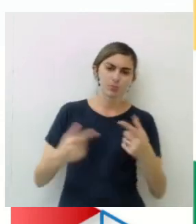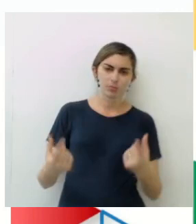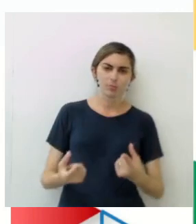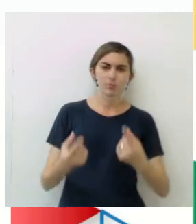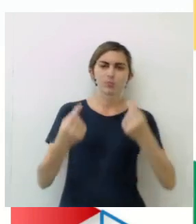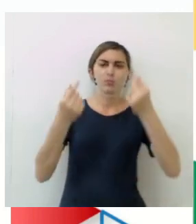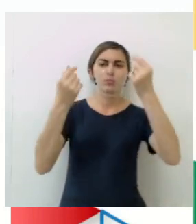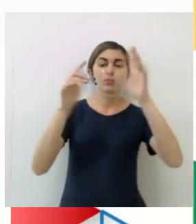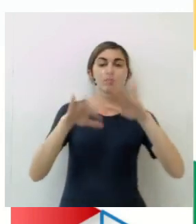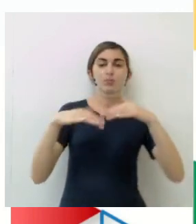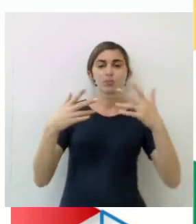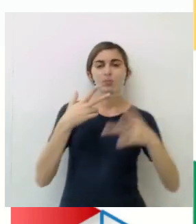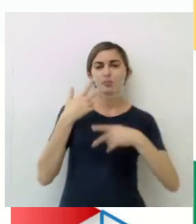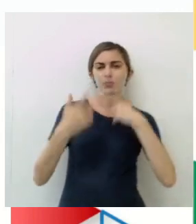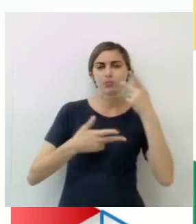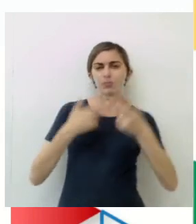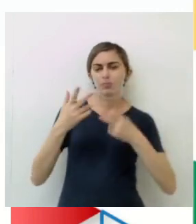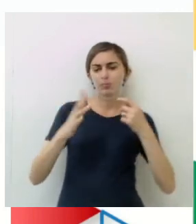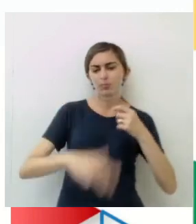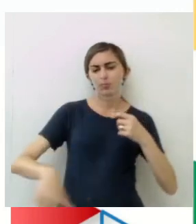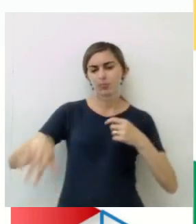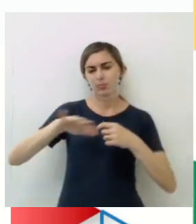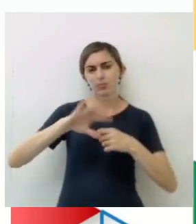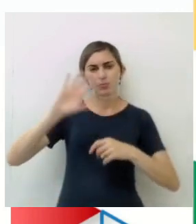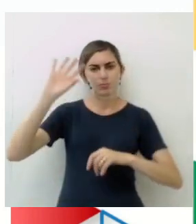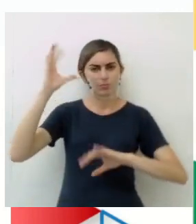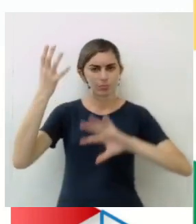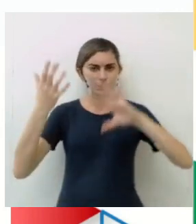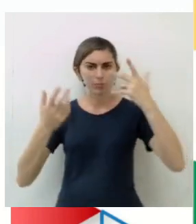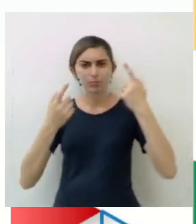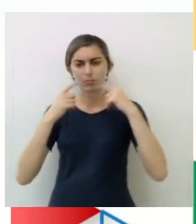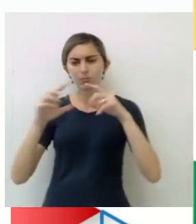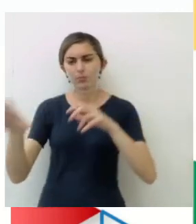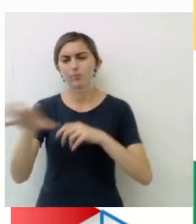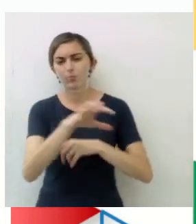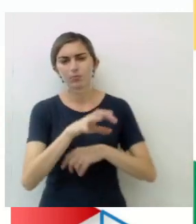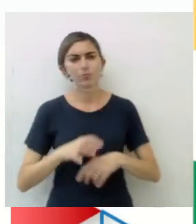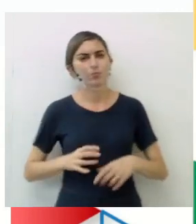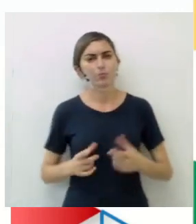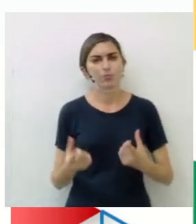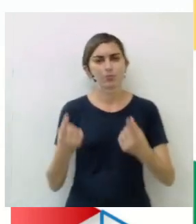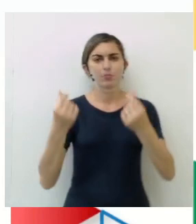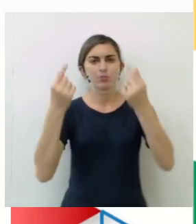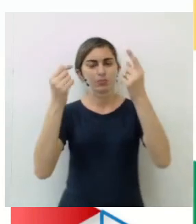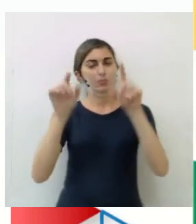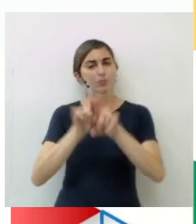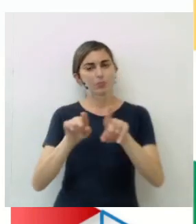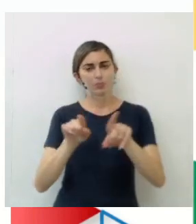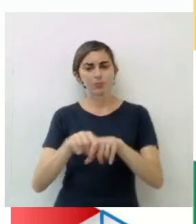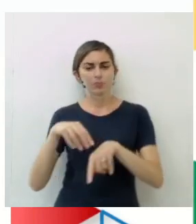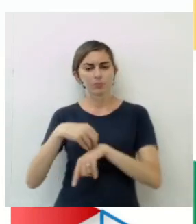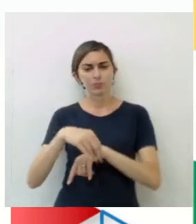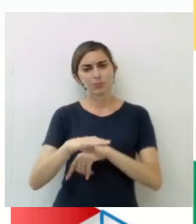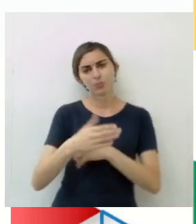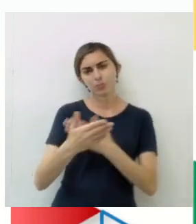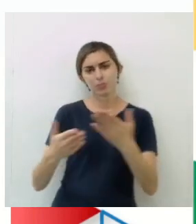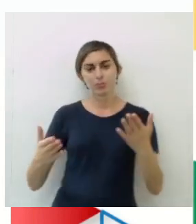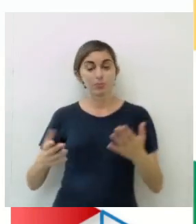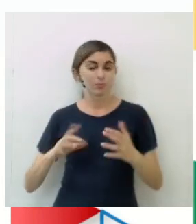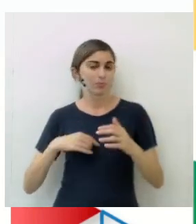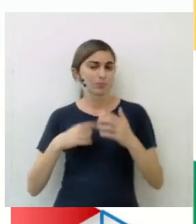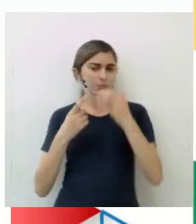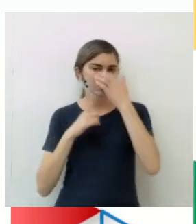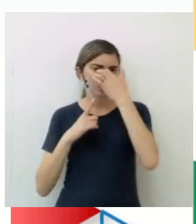econômicas. Então, quando a gente fala desse processo acontecendo, a gente vai ver que os setores da economia, eles também estão sendo colocados lá, tá? Então, a